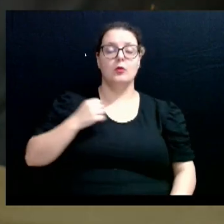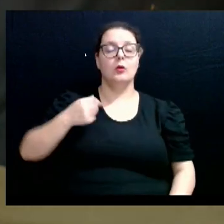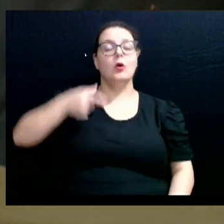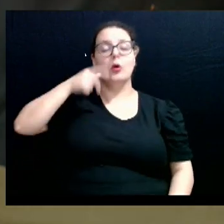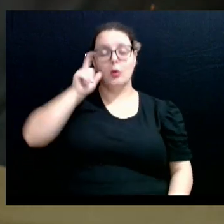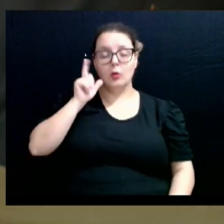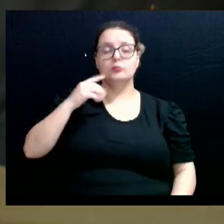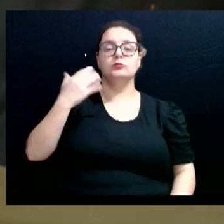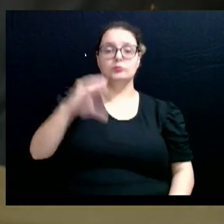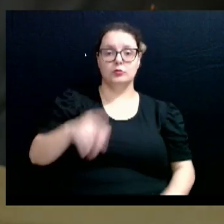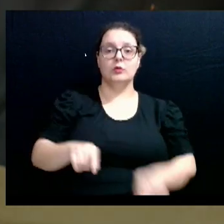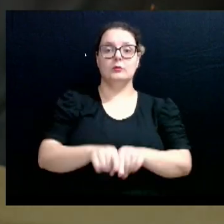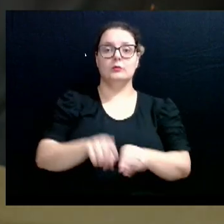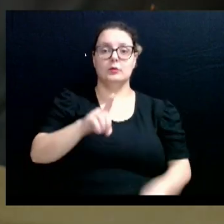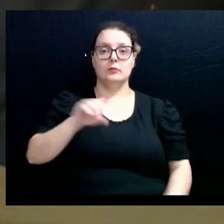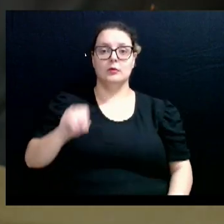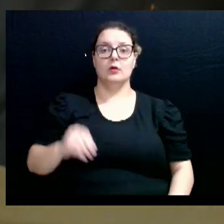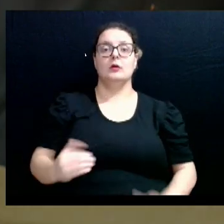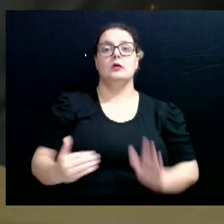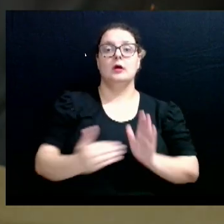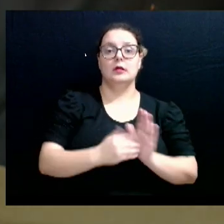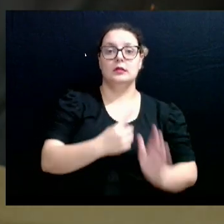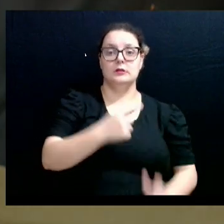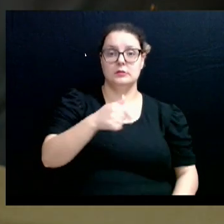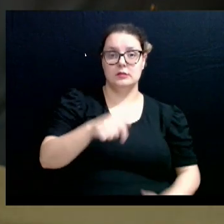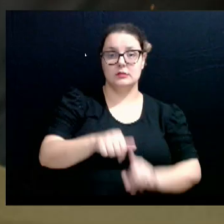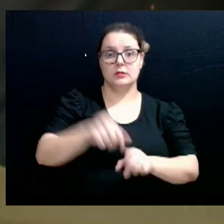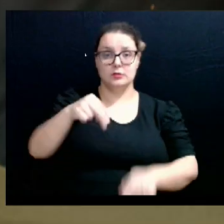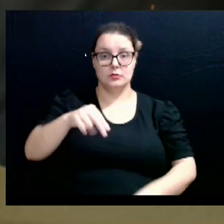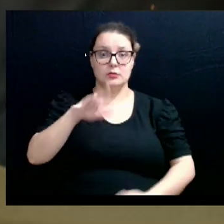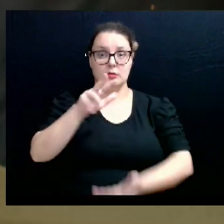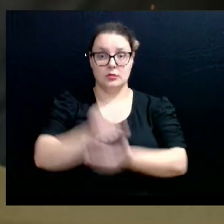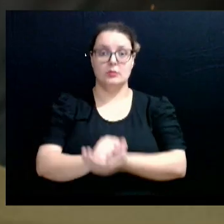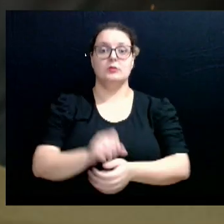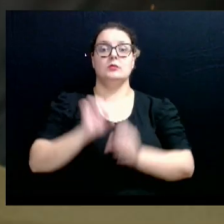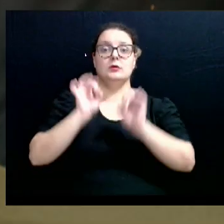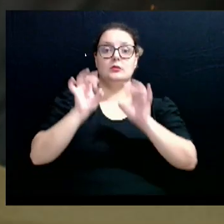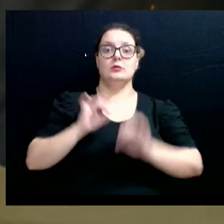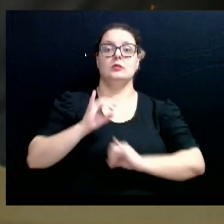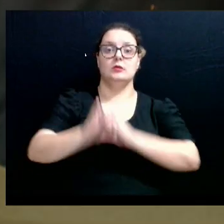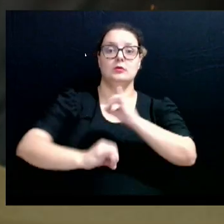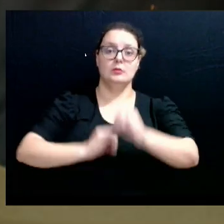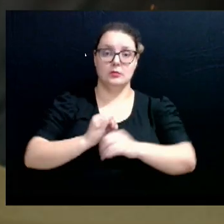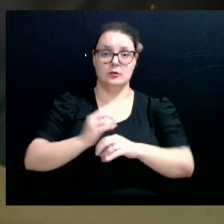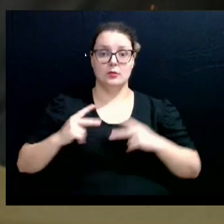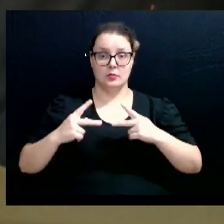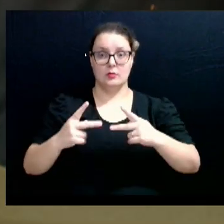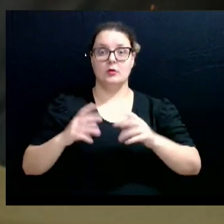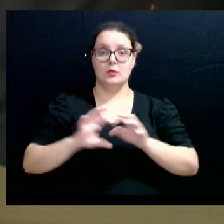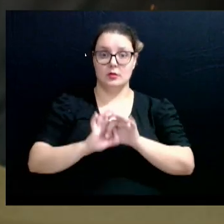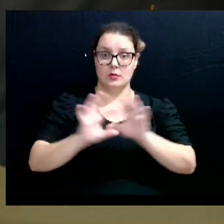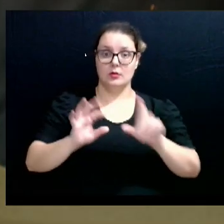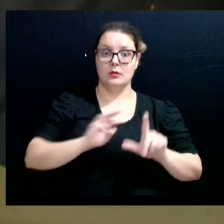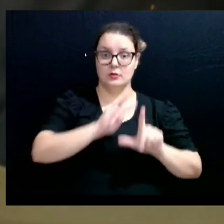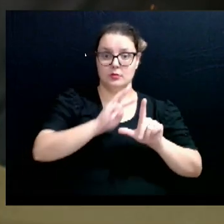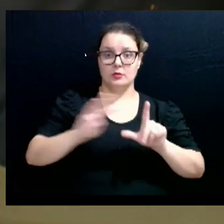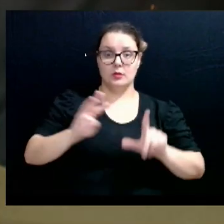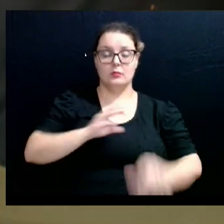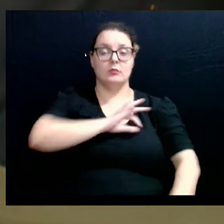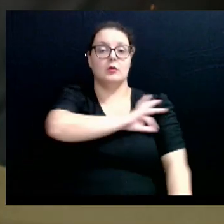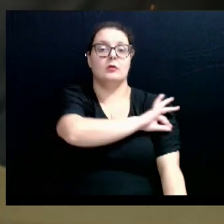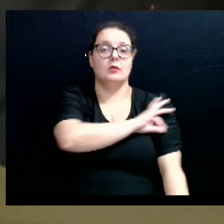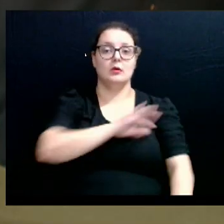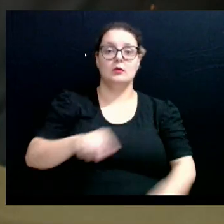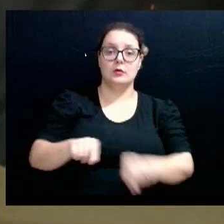até 17 de novembro, exclusivamente pela internet. O link você encontra disponível no site da Prefeitura. Podem